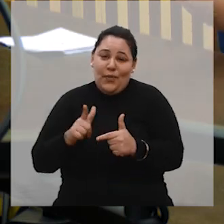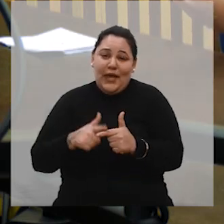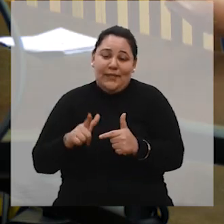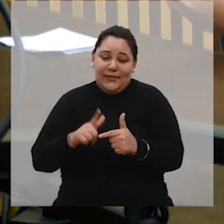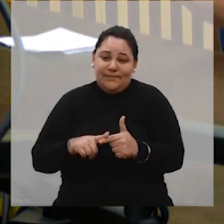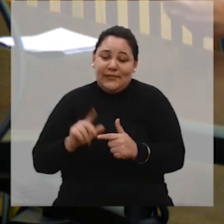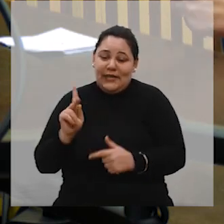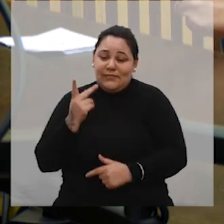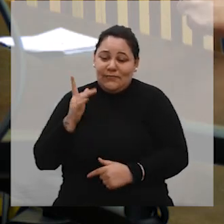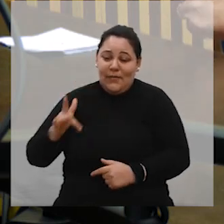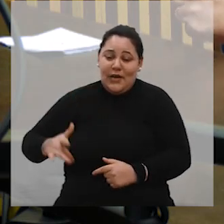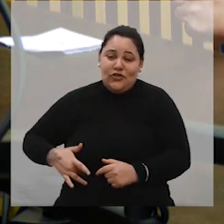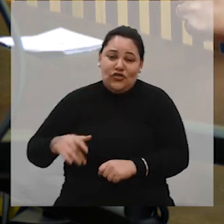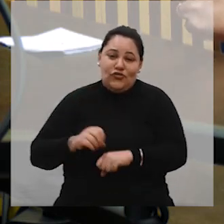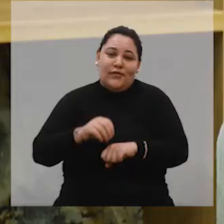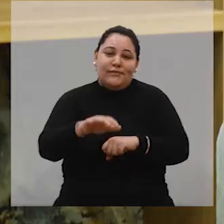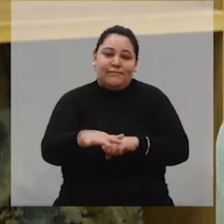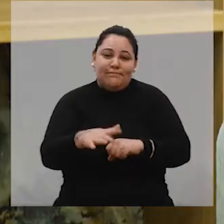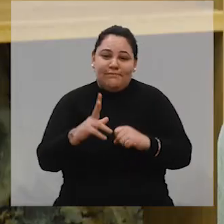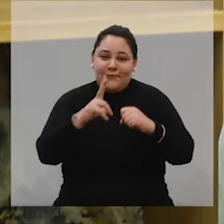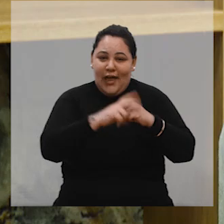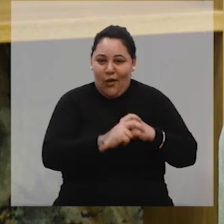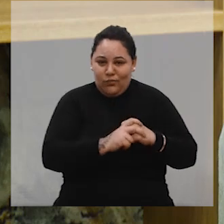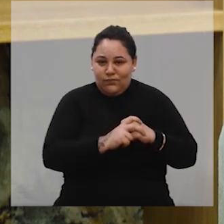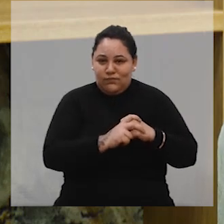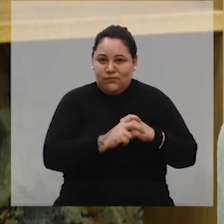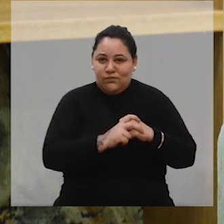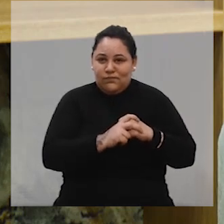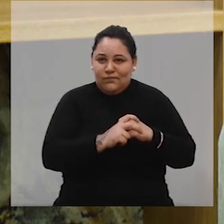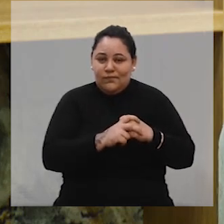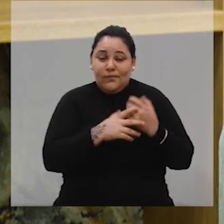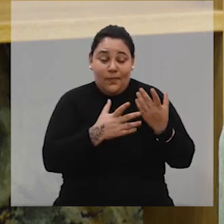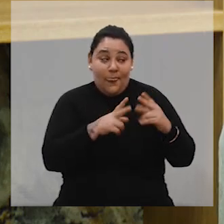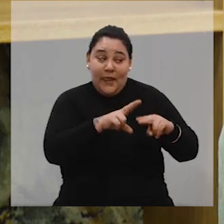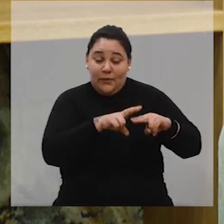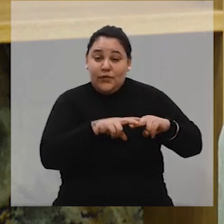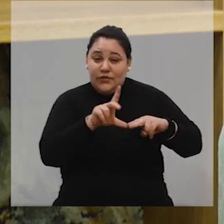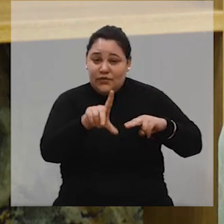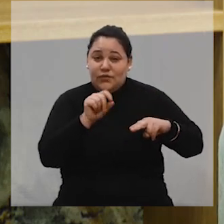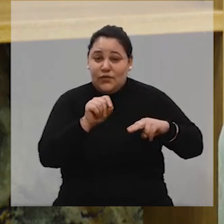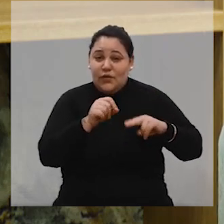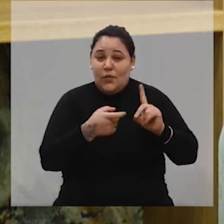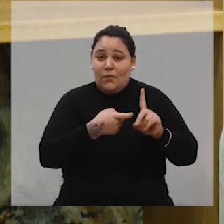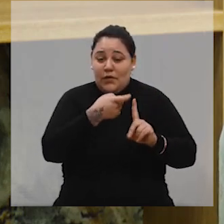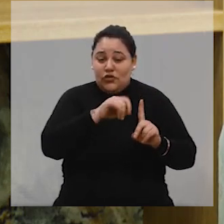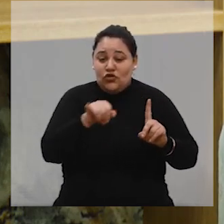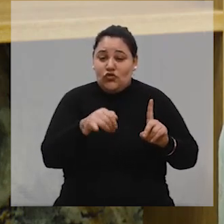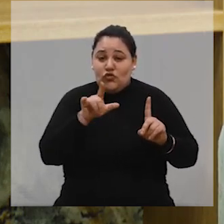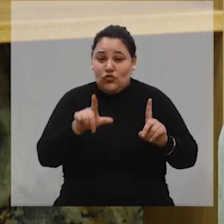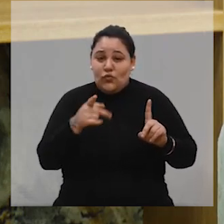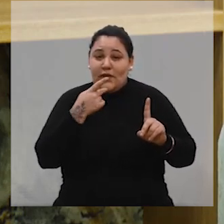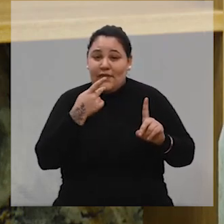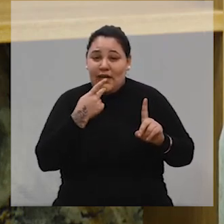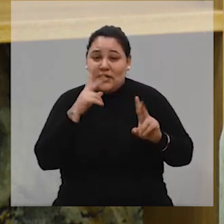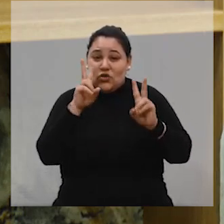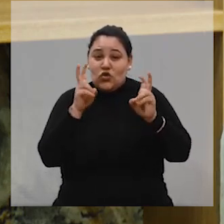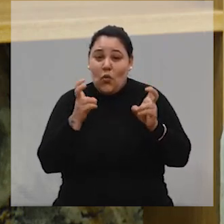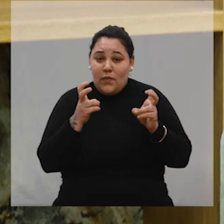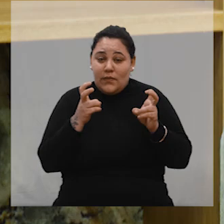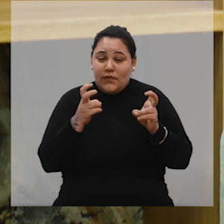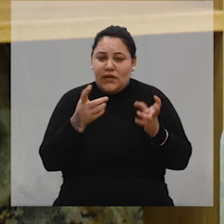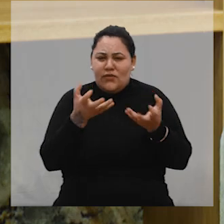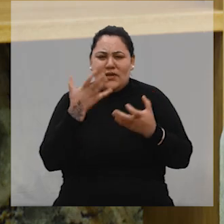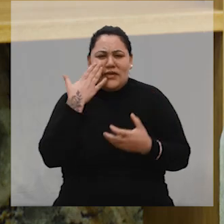hepatites virais, é o diagnóstico. Por isso que tanto se escolheu o mês de julho para falar sobre isso, e eu queria saber de vocês, doutora Renata, por